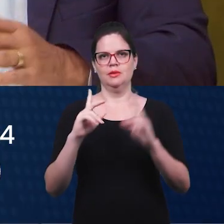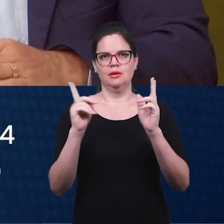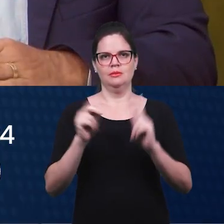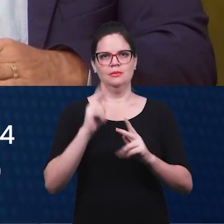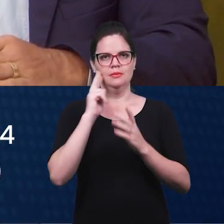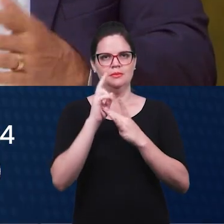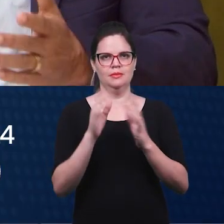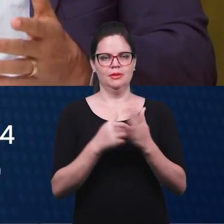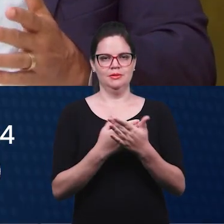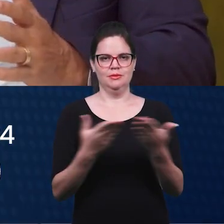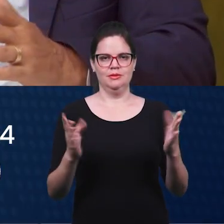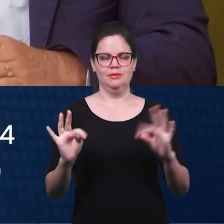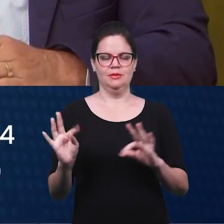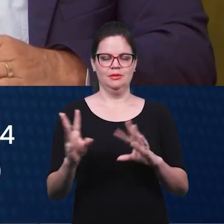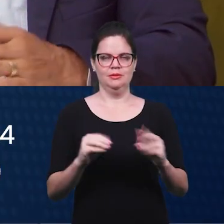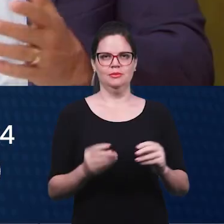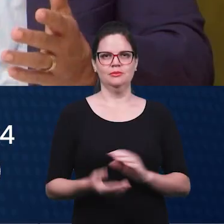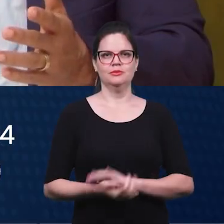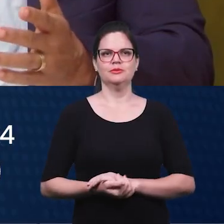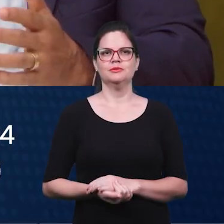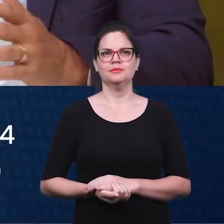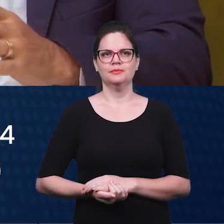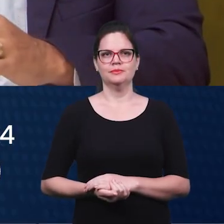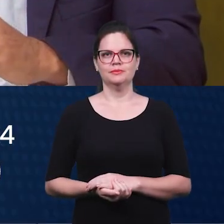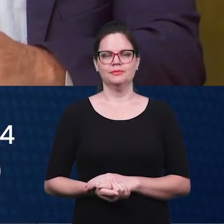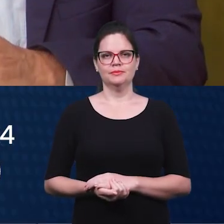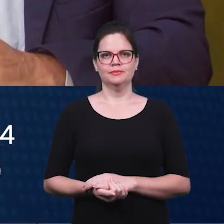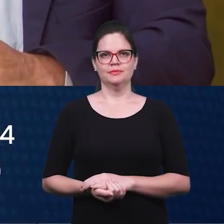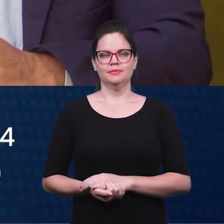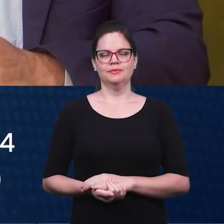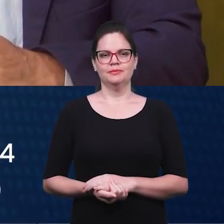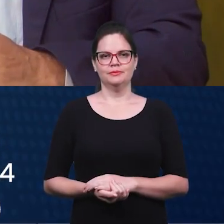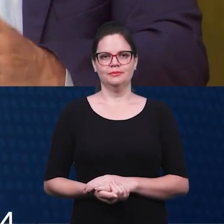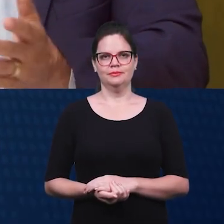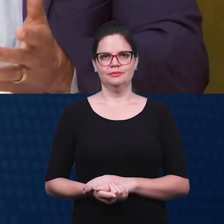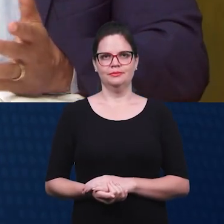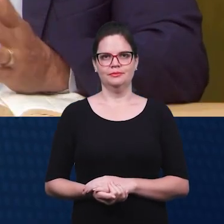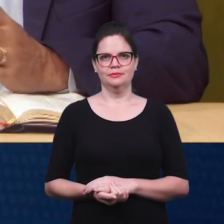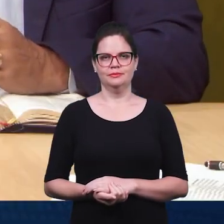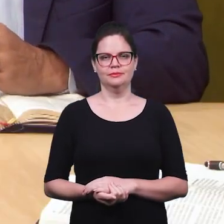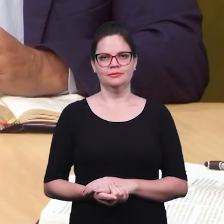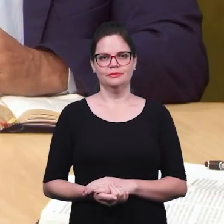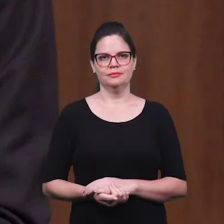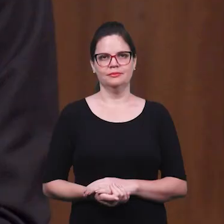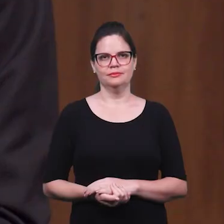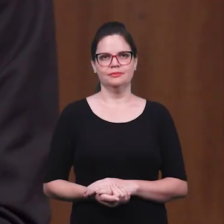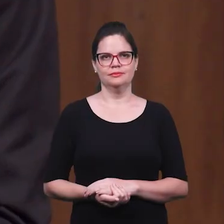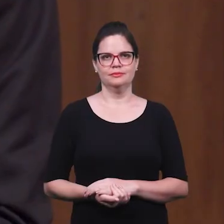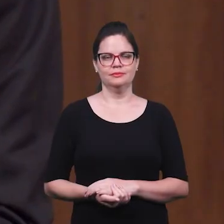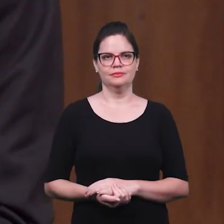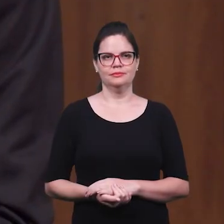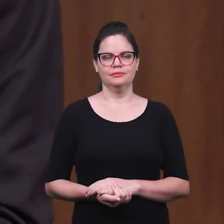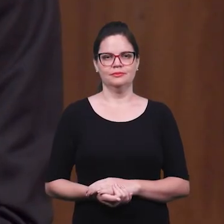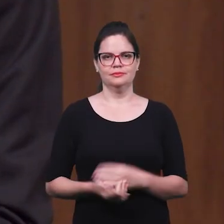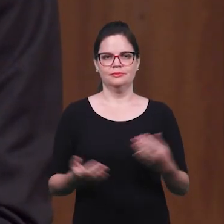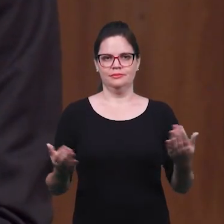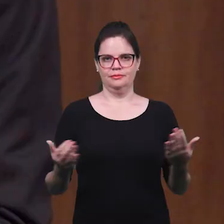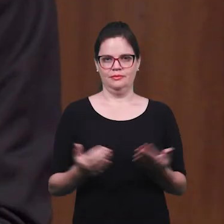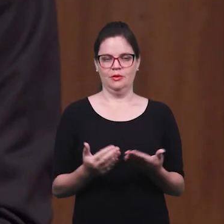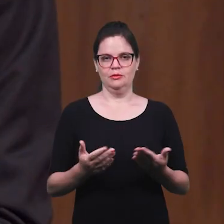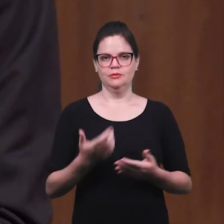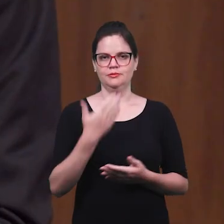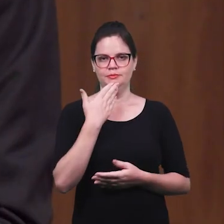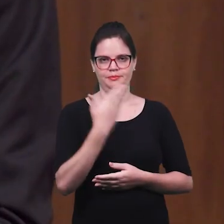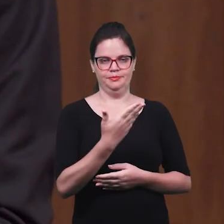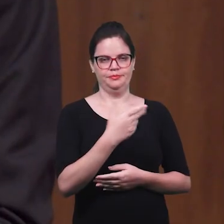pastor Marcelo, a paz do Senhor, pastor Eduardo e a todos que participam conosco deste programa. Nós vamos